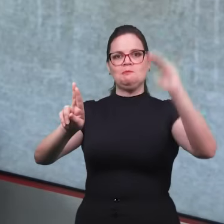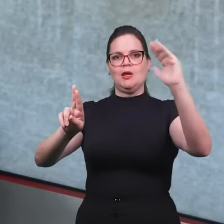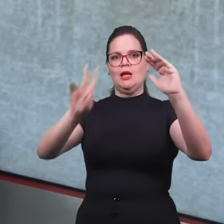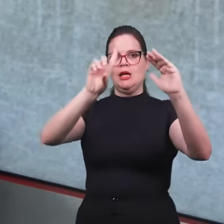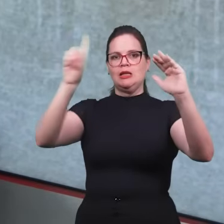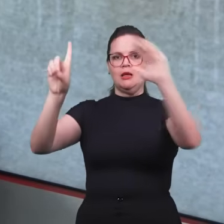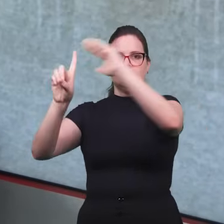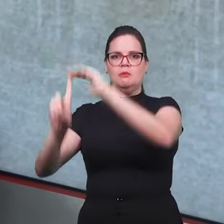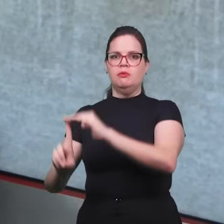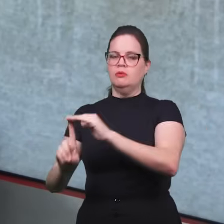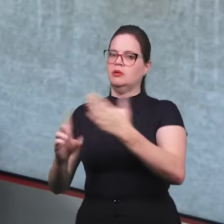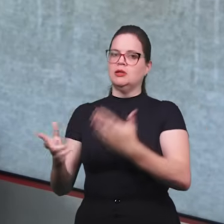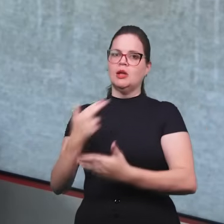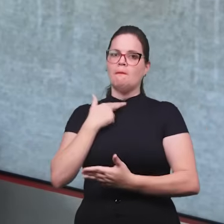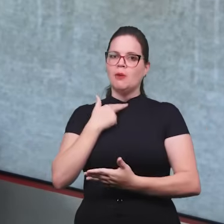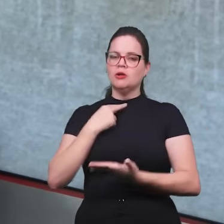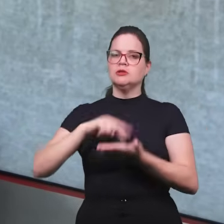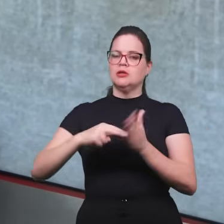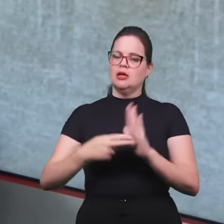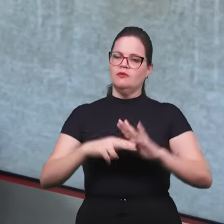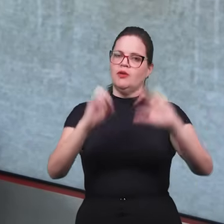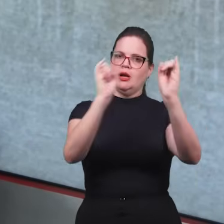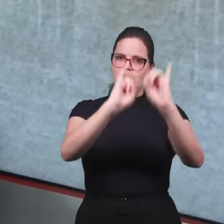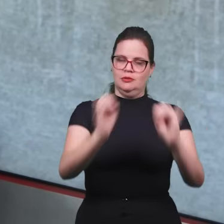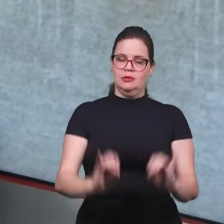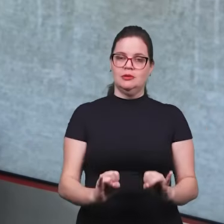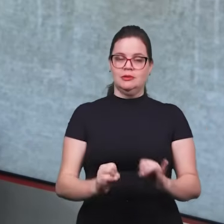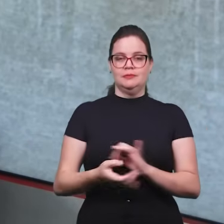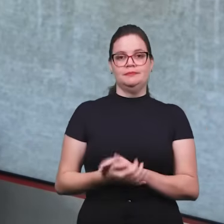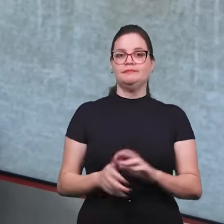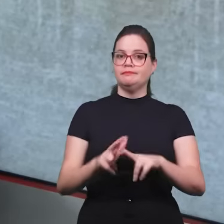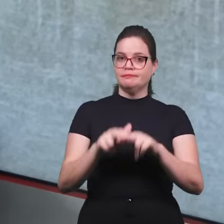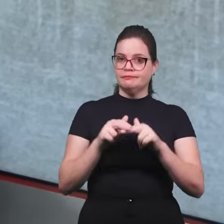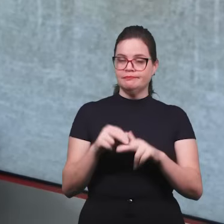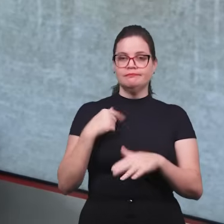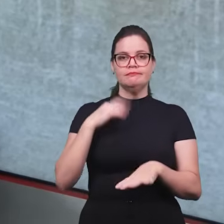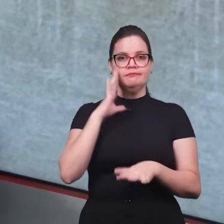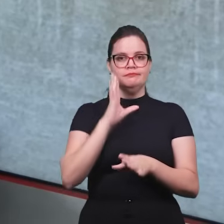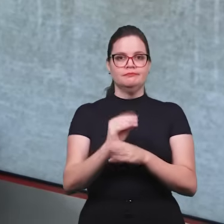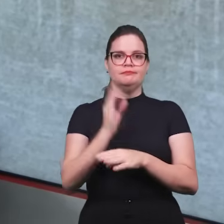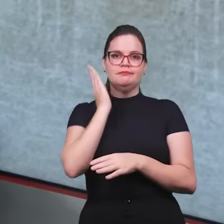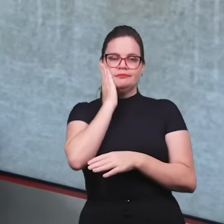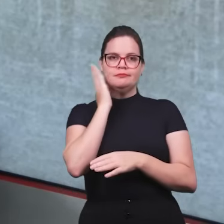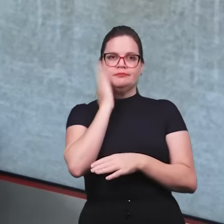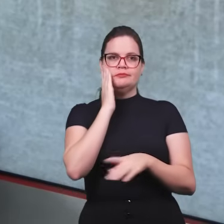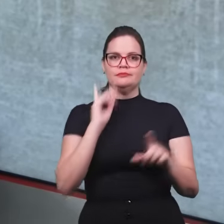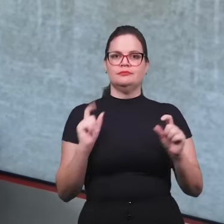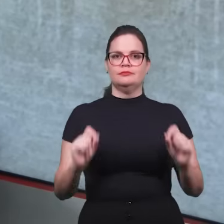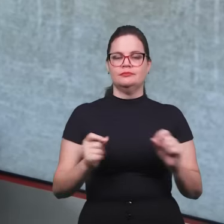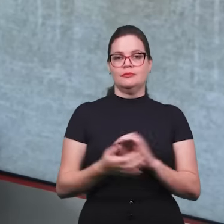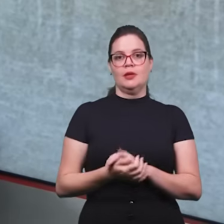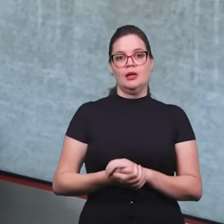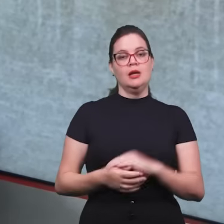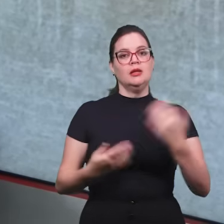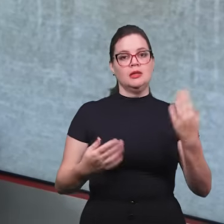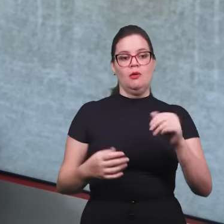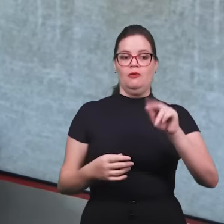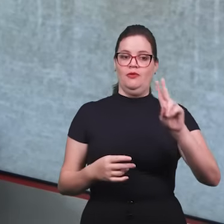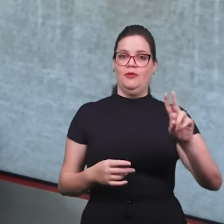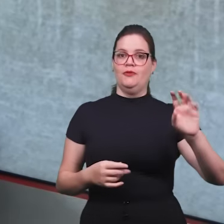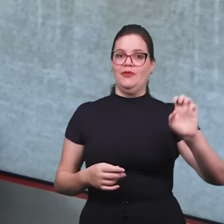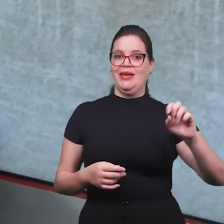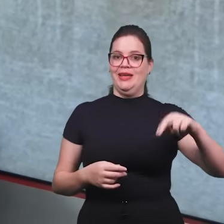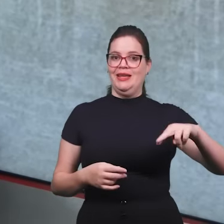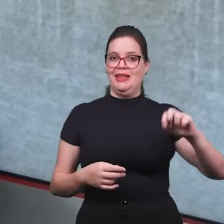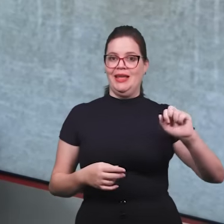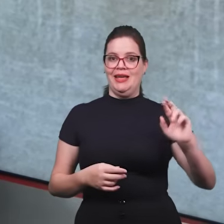E aí isso se torna uma idolatria. Desta forma, A diferença frequentemente proposta entre